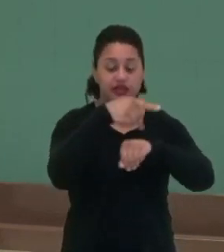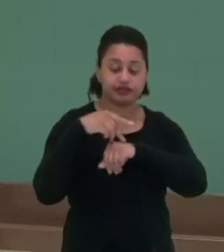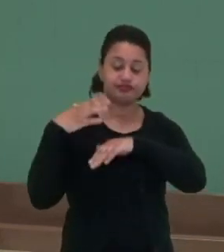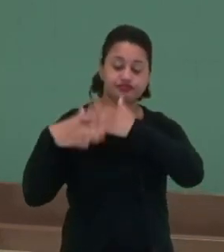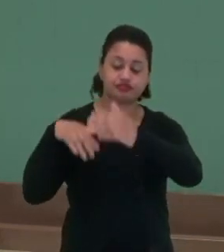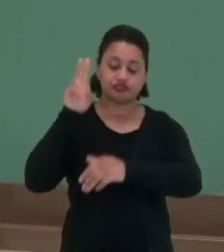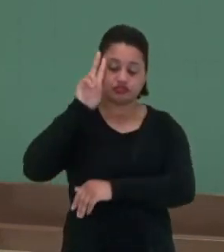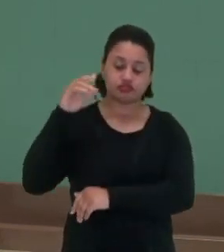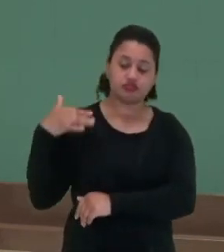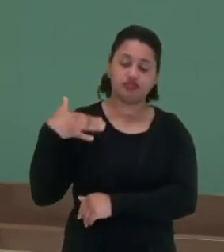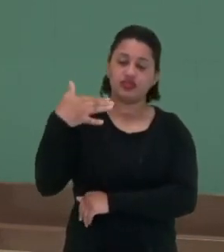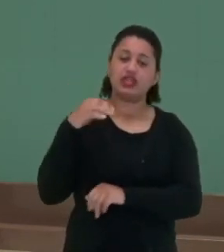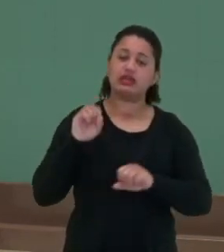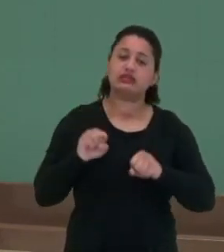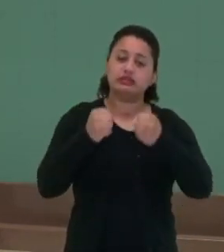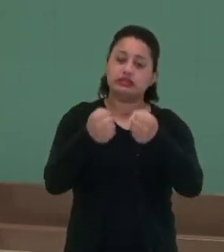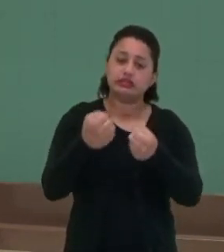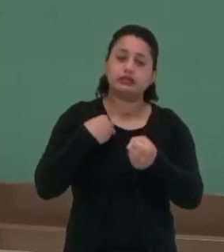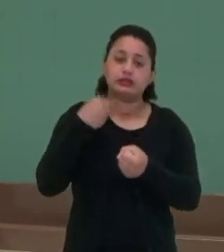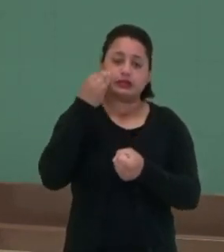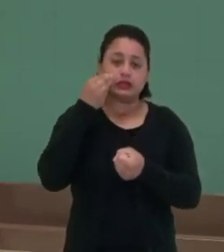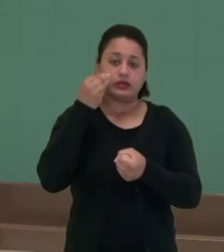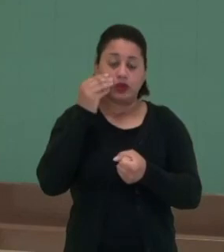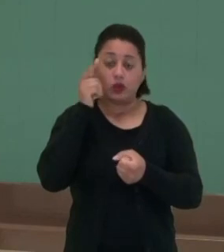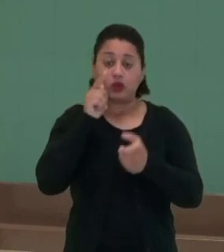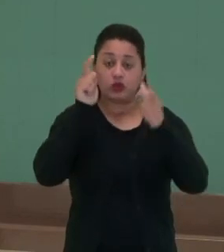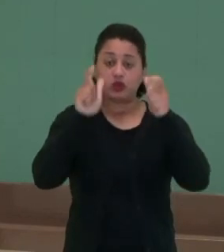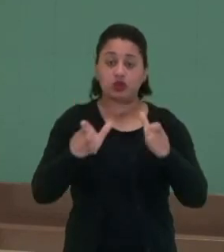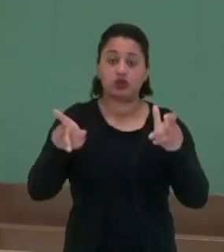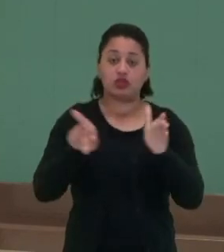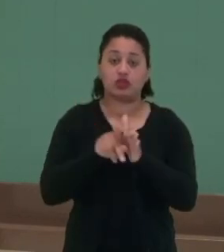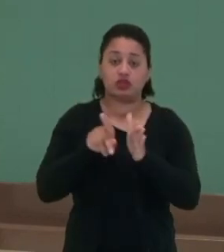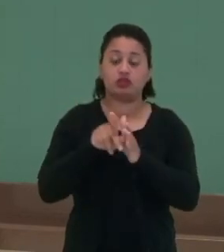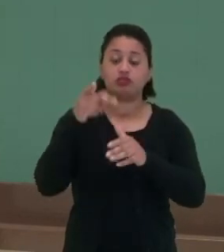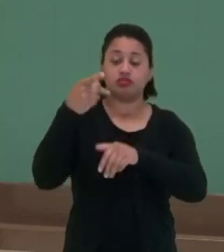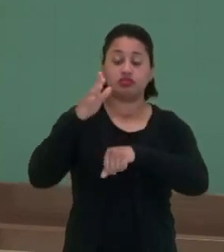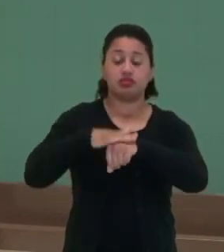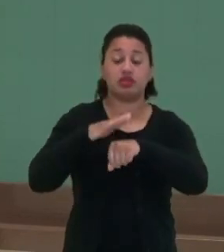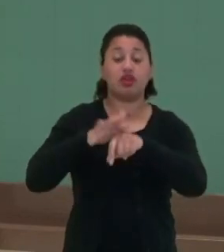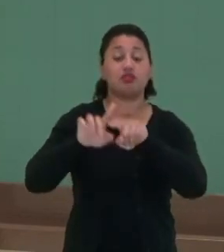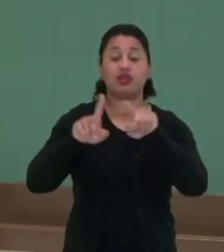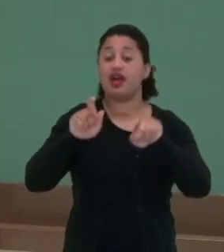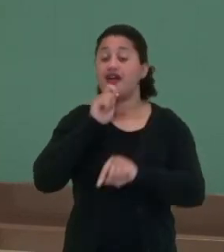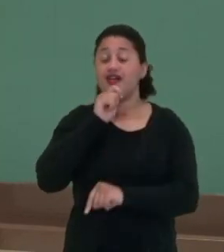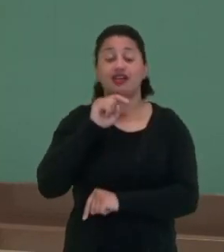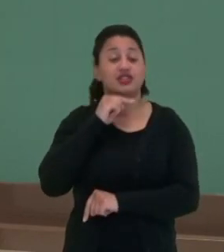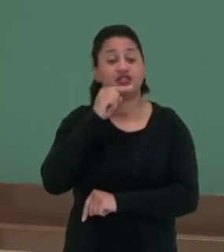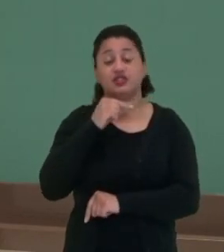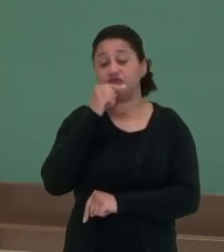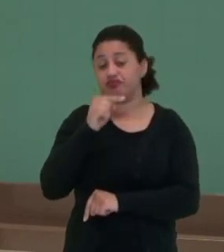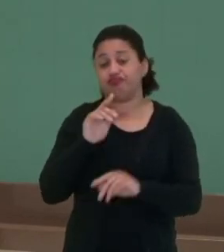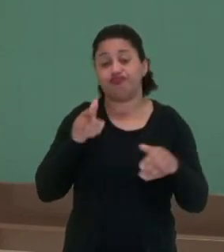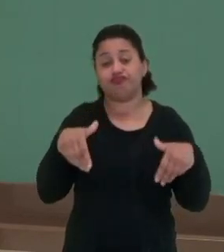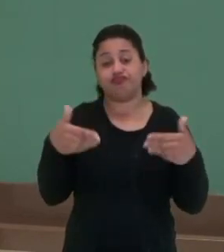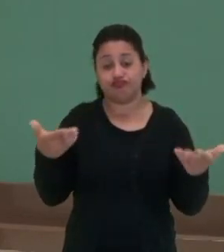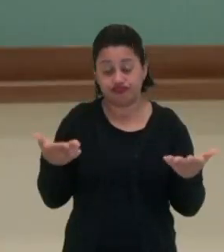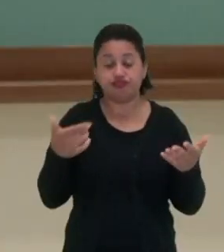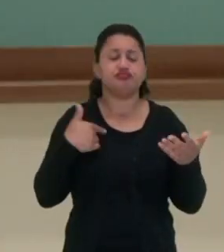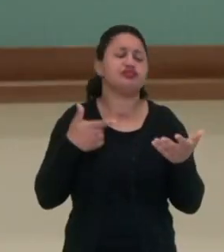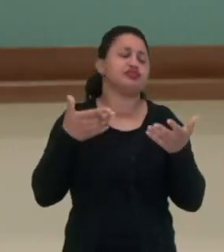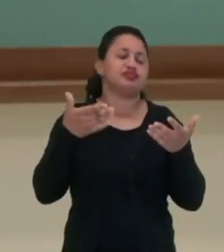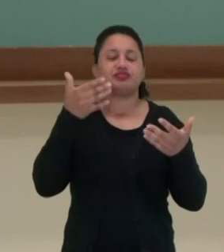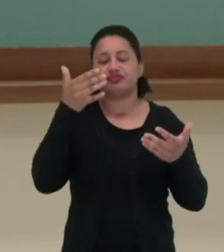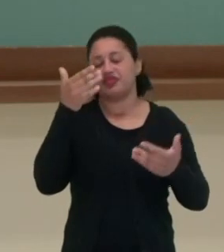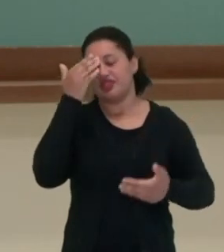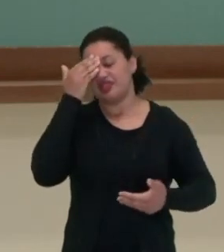história veio tentando conseguir um território para si, porém não o conseguiu até o momento. Quero muito